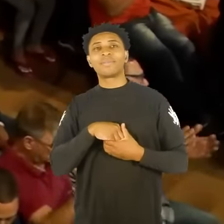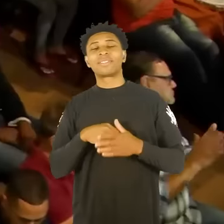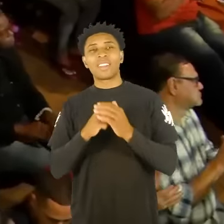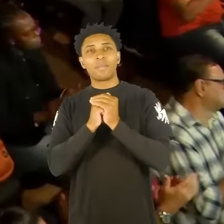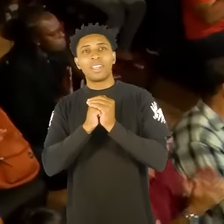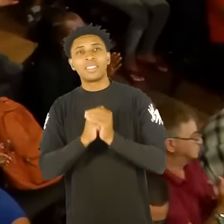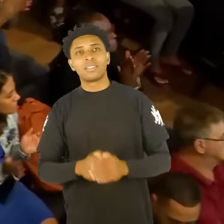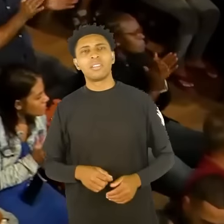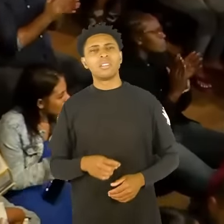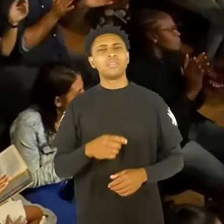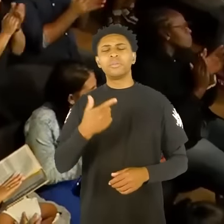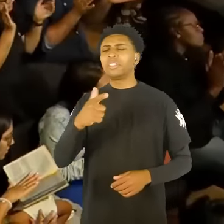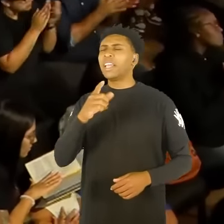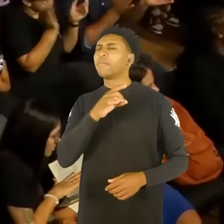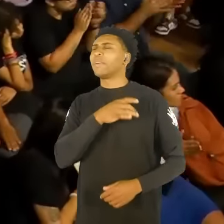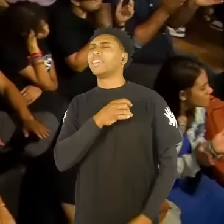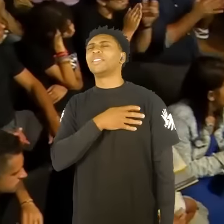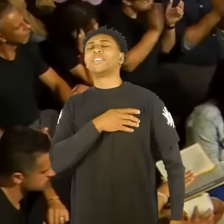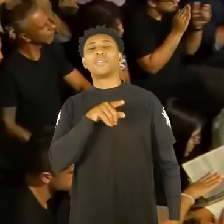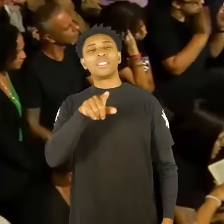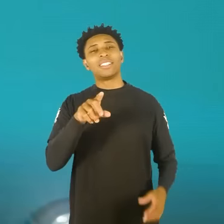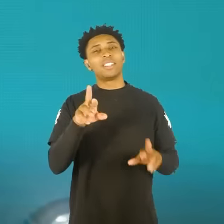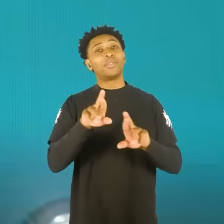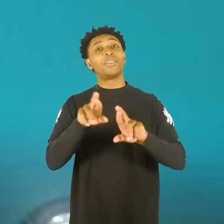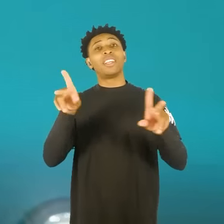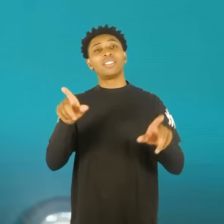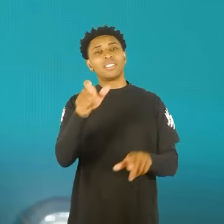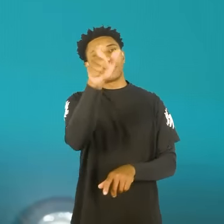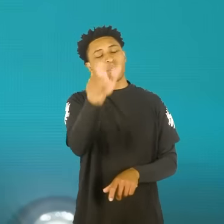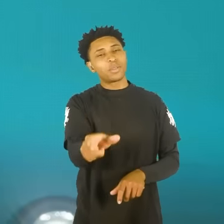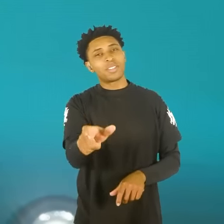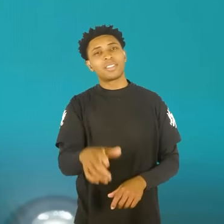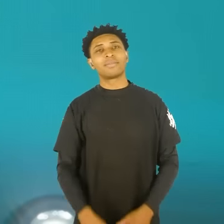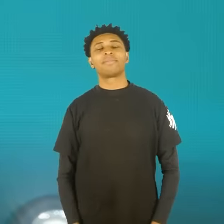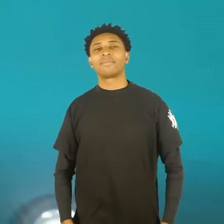Não tenha medo de ser diferente.